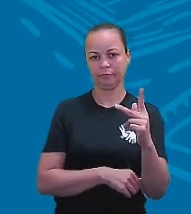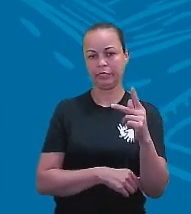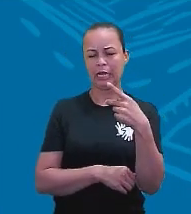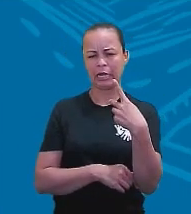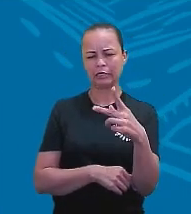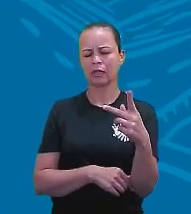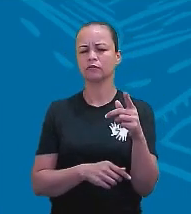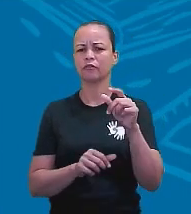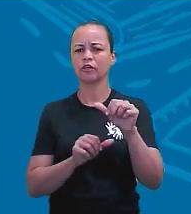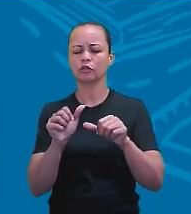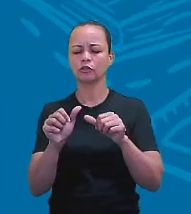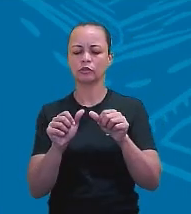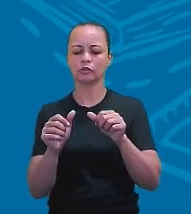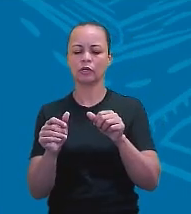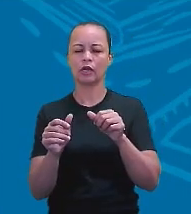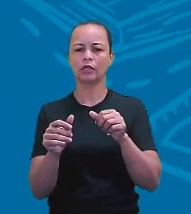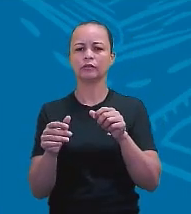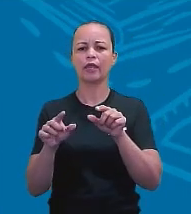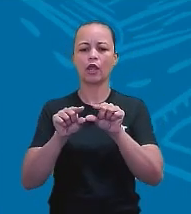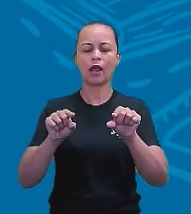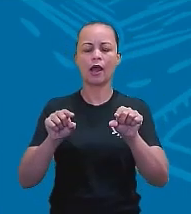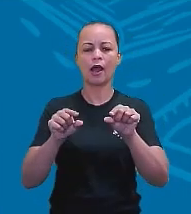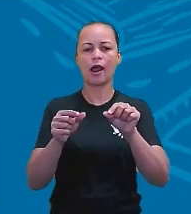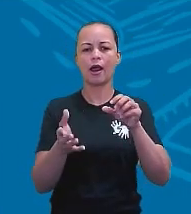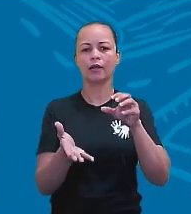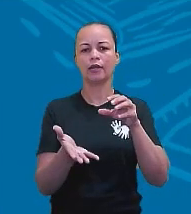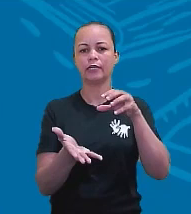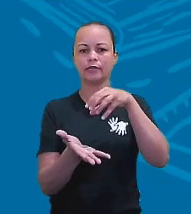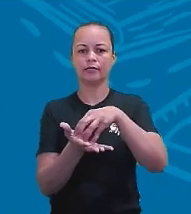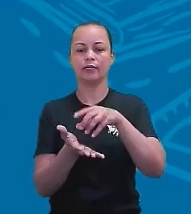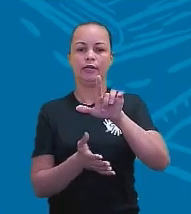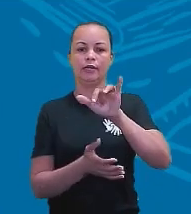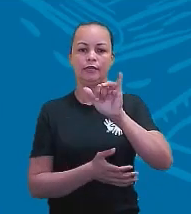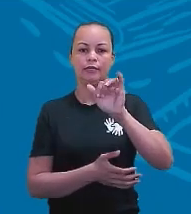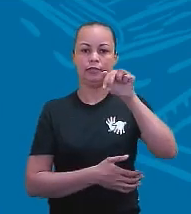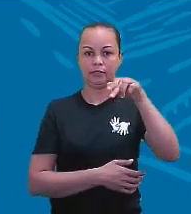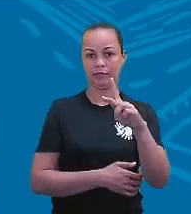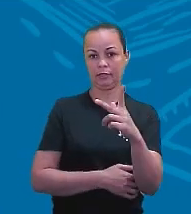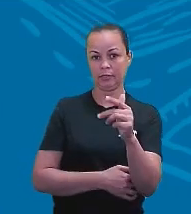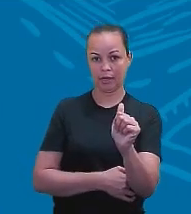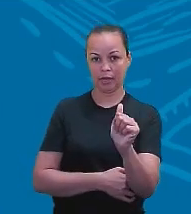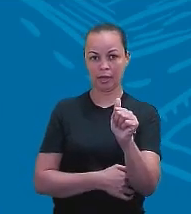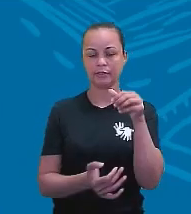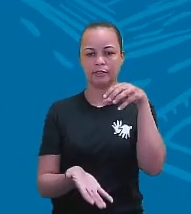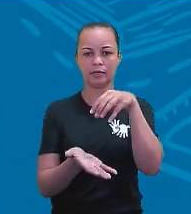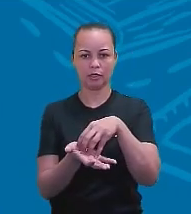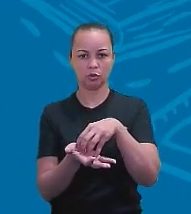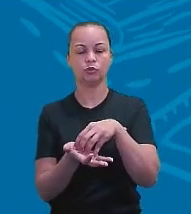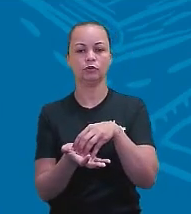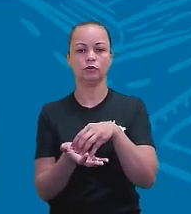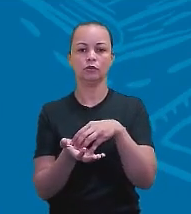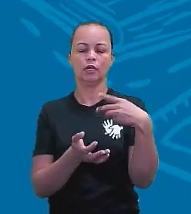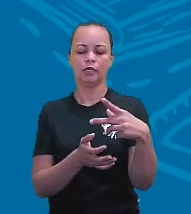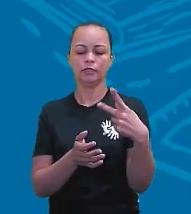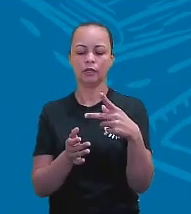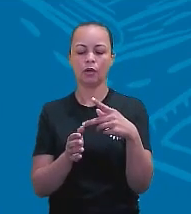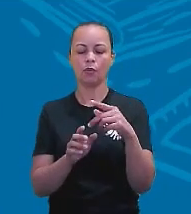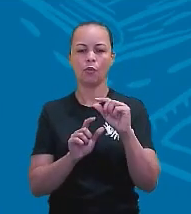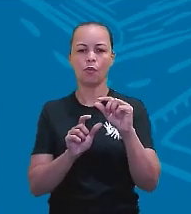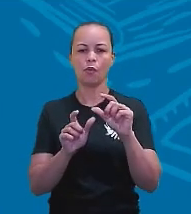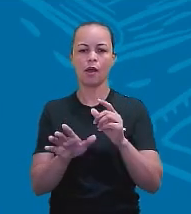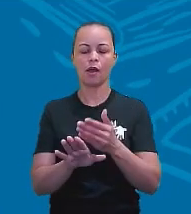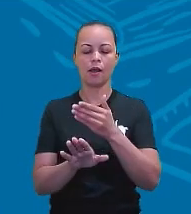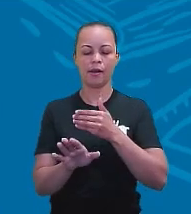se chamar também Linha Centro. Então, a FCP passou a se chamar Linha Centro. Então, antes era chamada